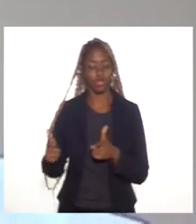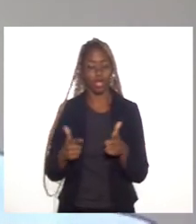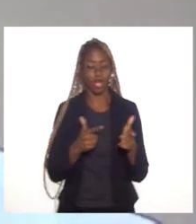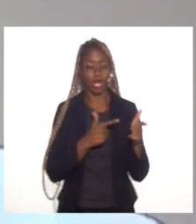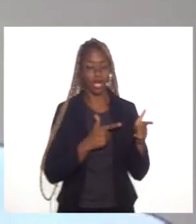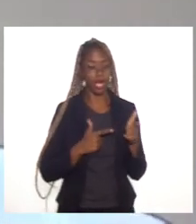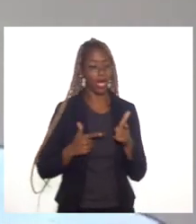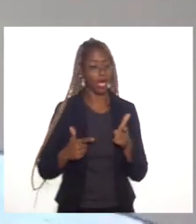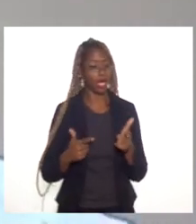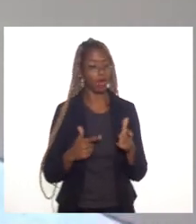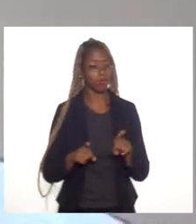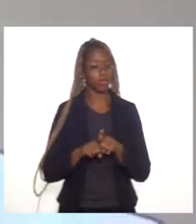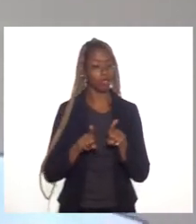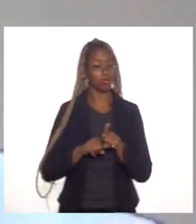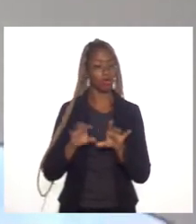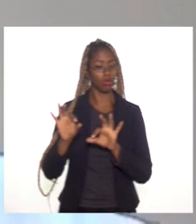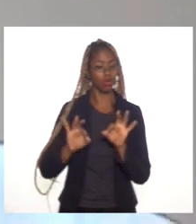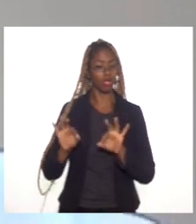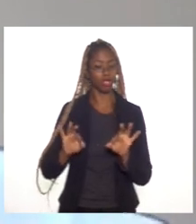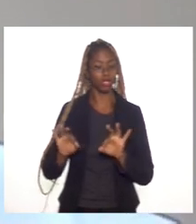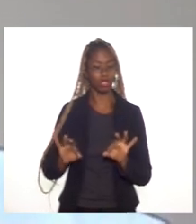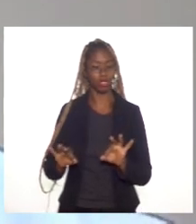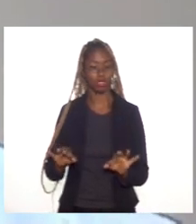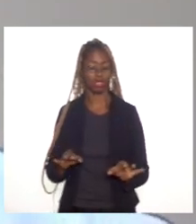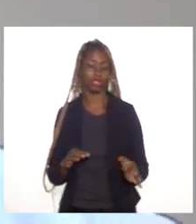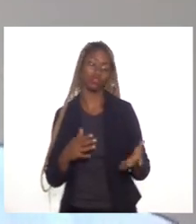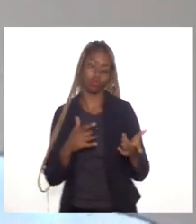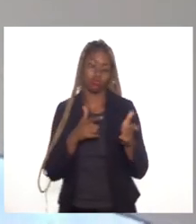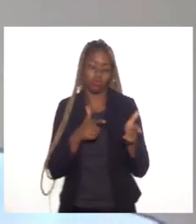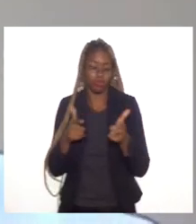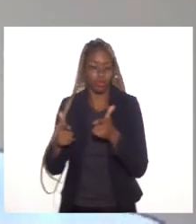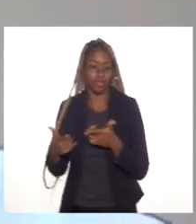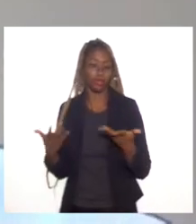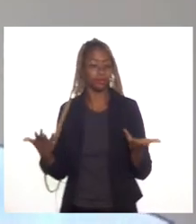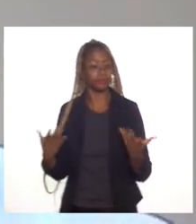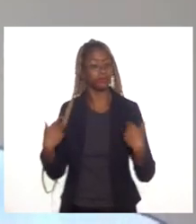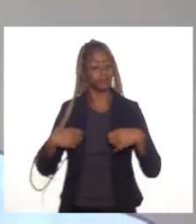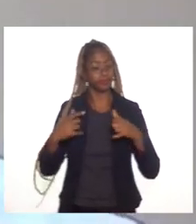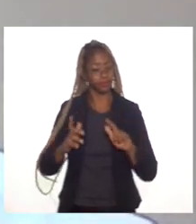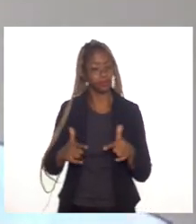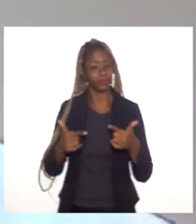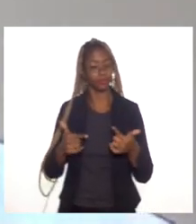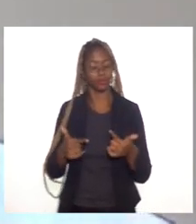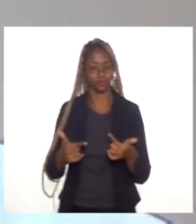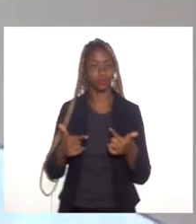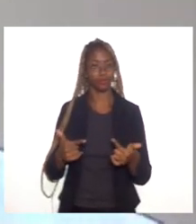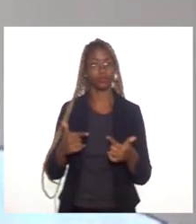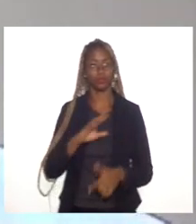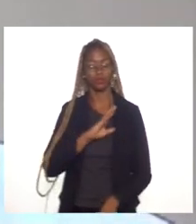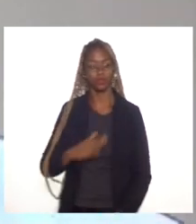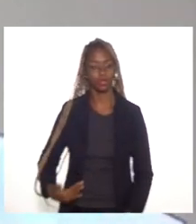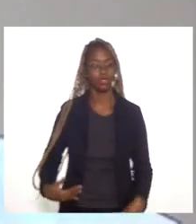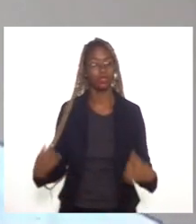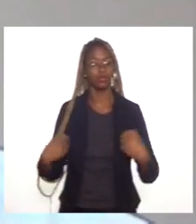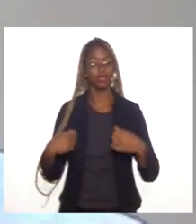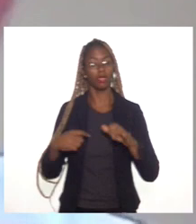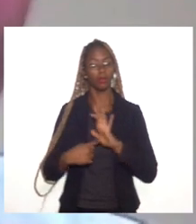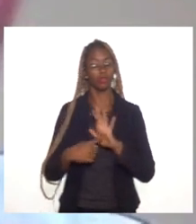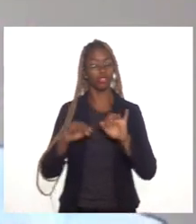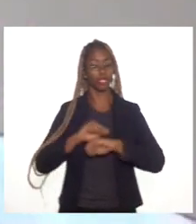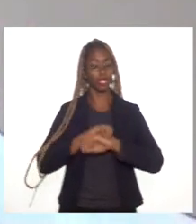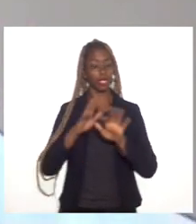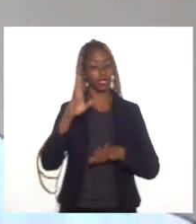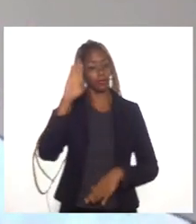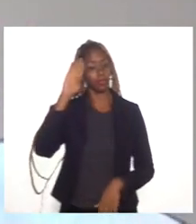às gangues e às organizações criminosas. Isso tem que ser efetivado na nossa nação do governo. Isso deve constar como prioridade de